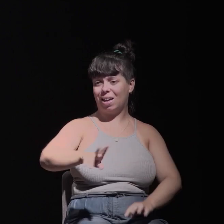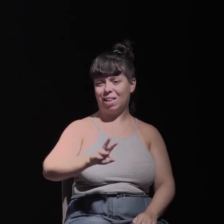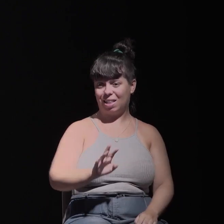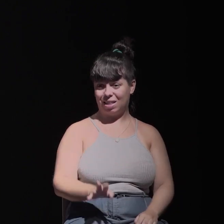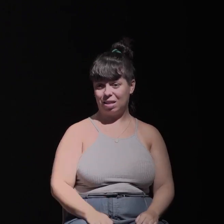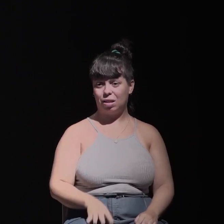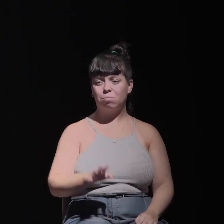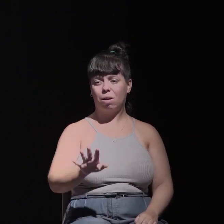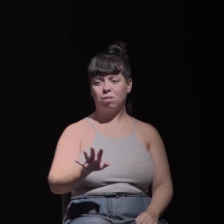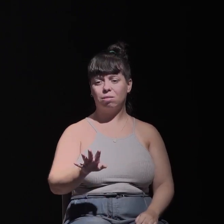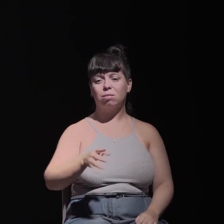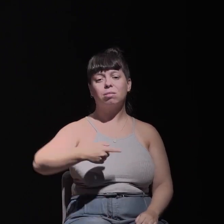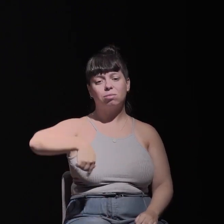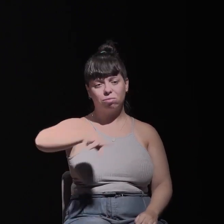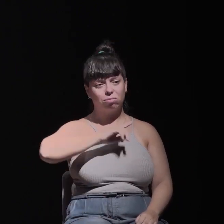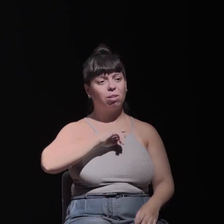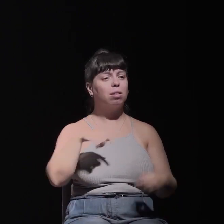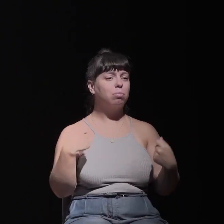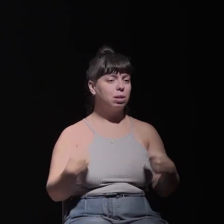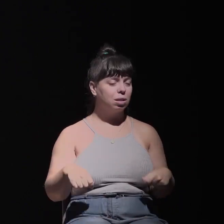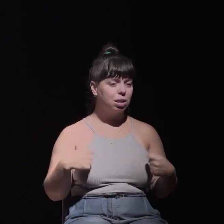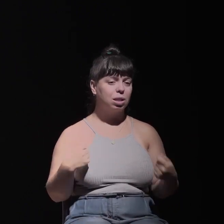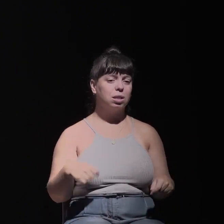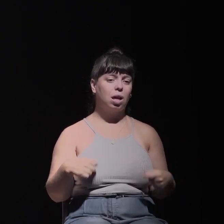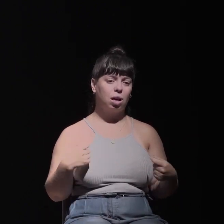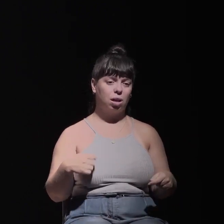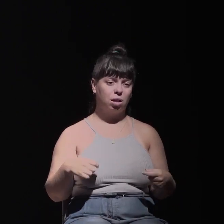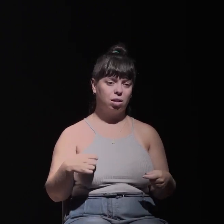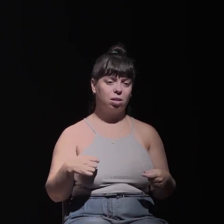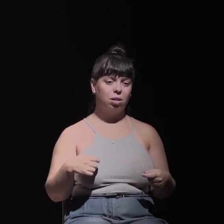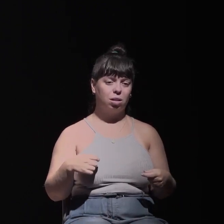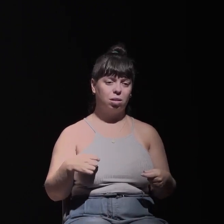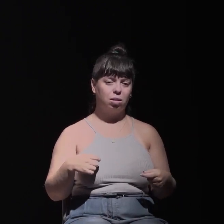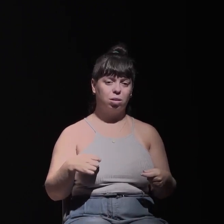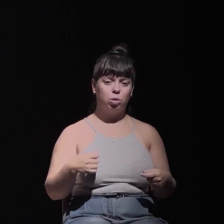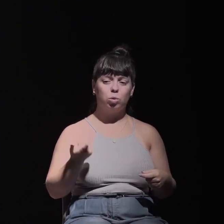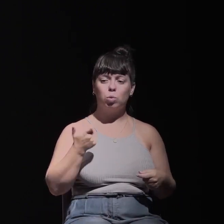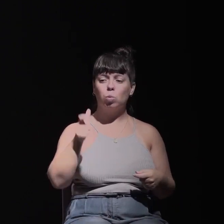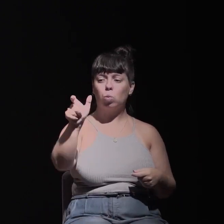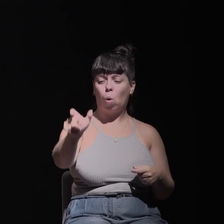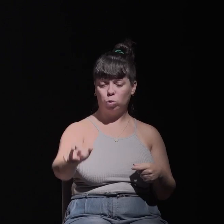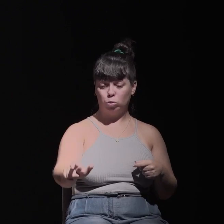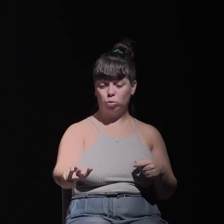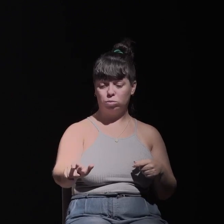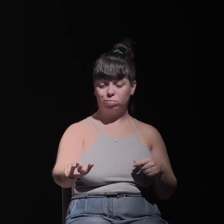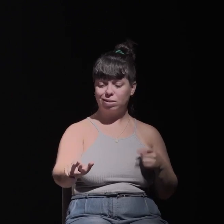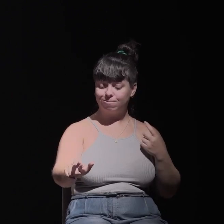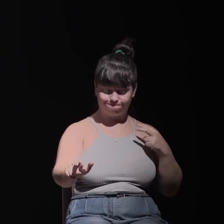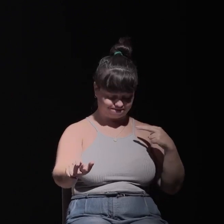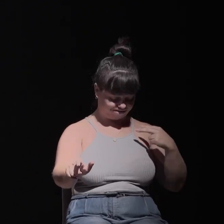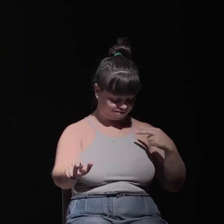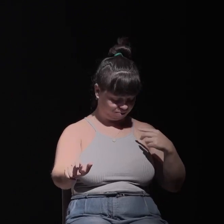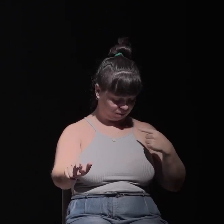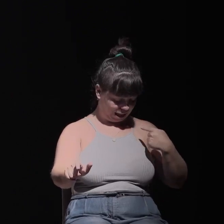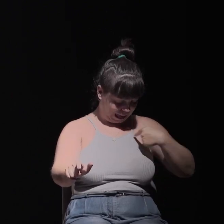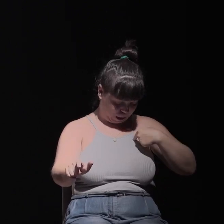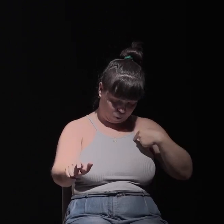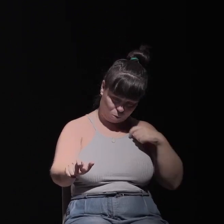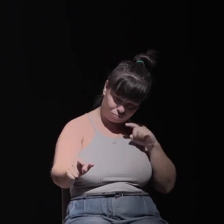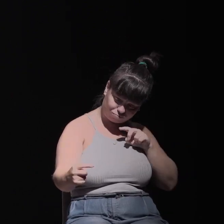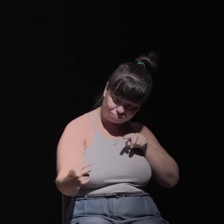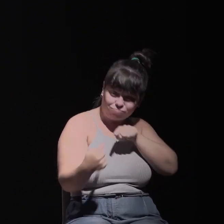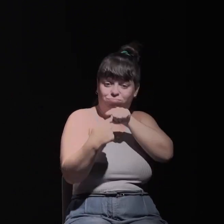vai precisar, de alguma forma, se buscar no outro. Que seja pela memória, que seja pelo